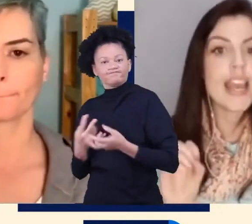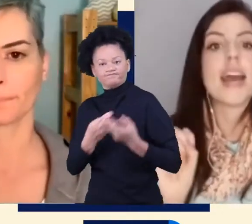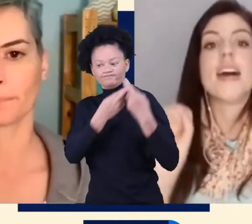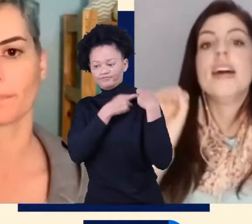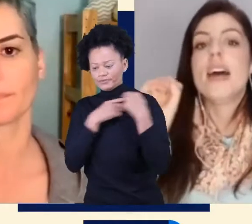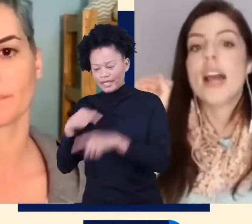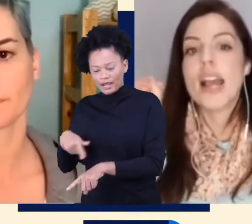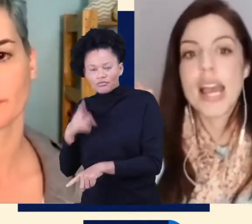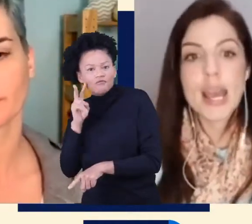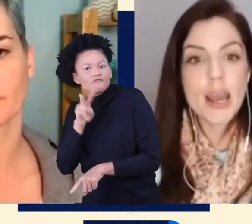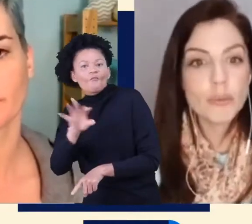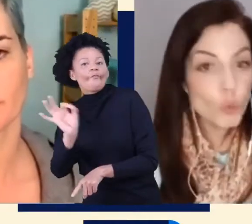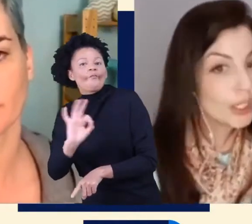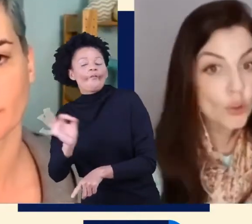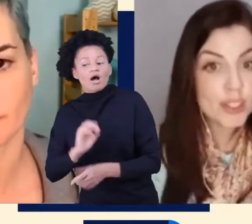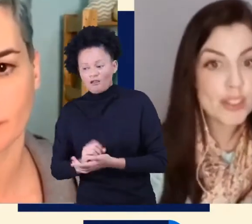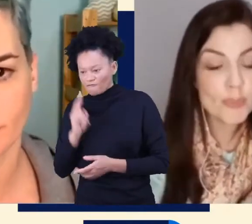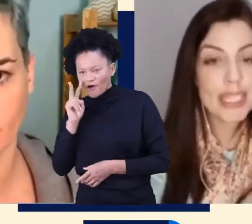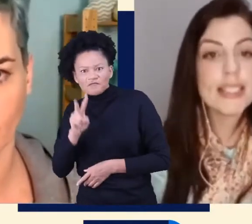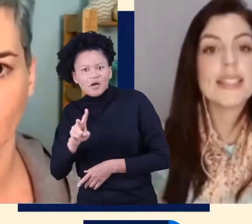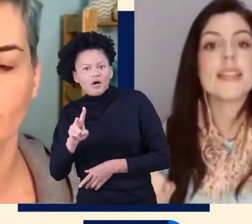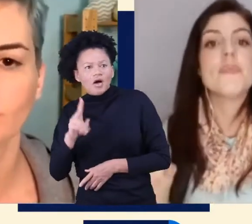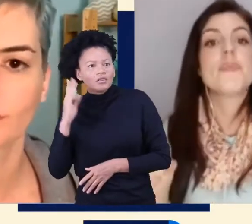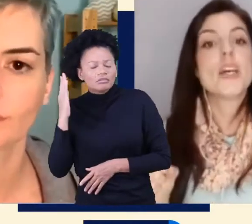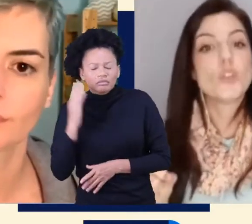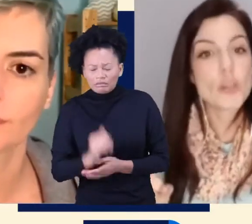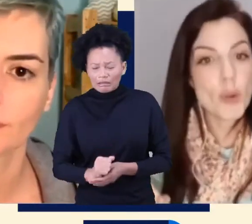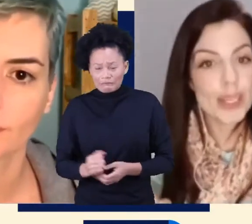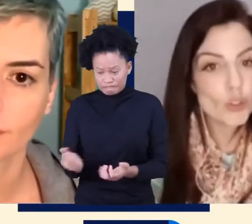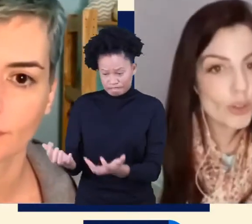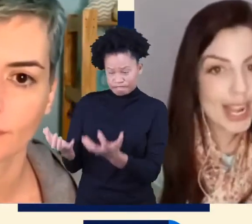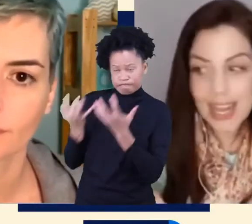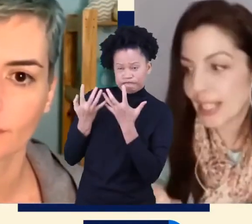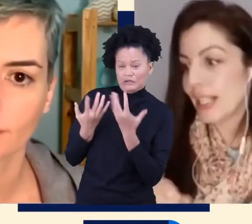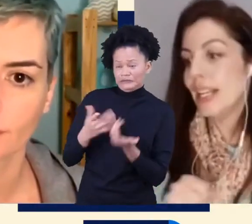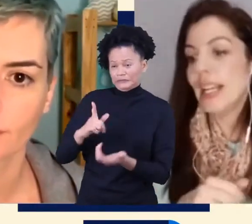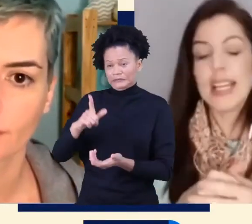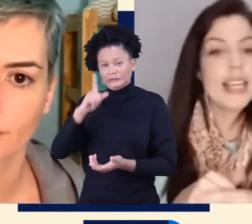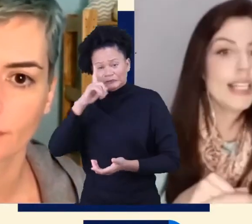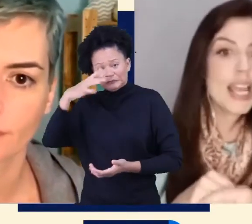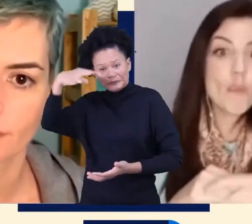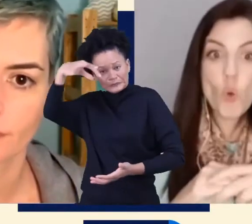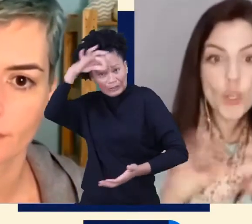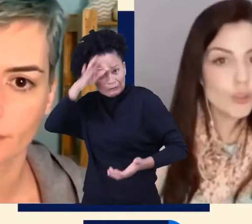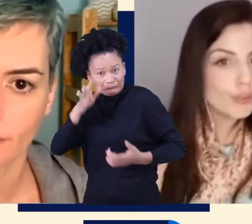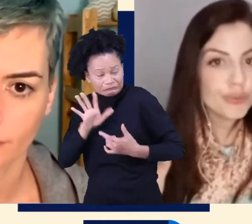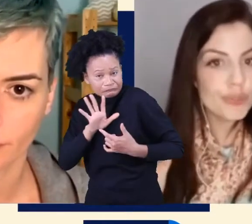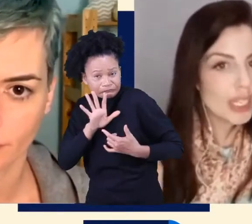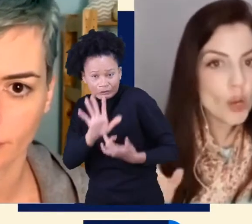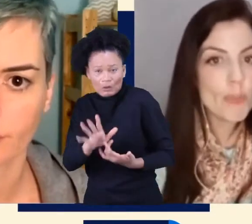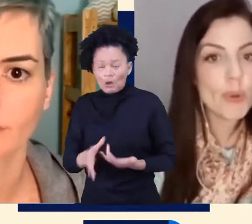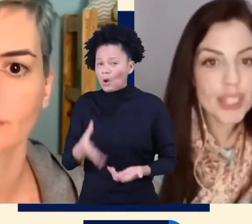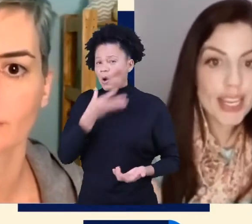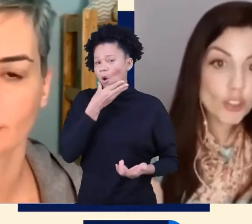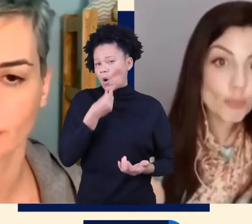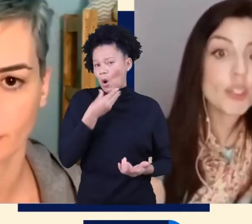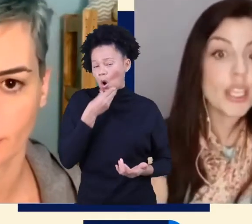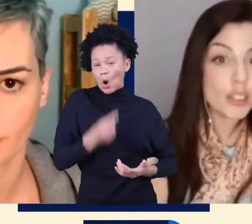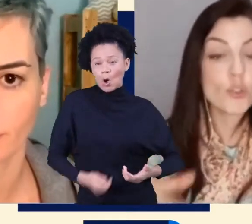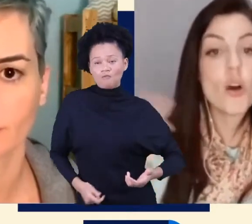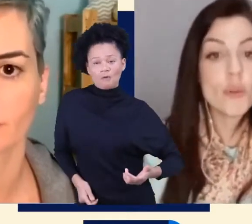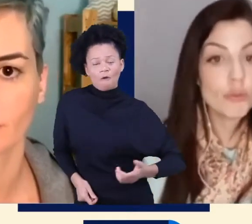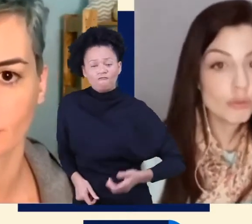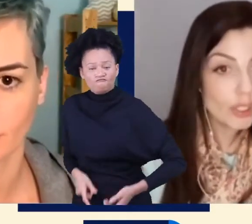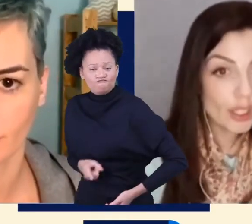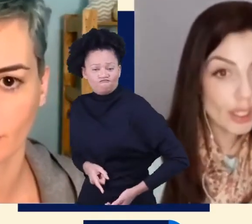vai ver muita coisa explícita. Normalmente o cara, ele é muito viril e potente, porque